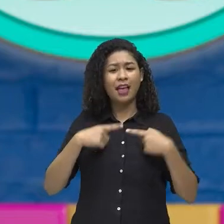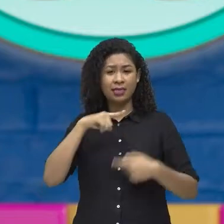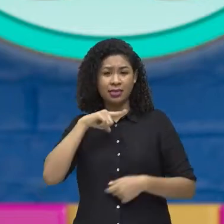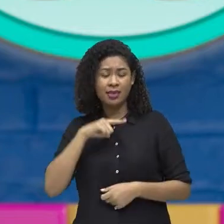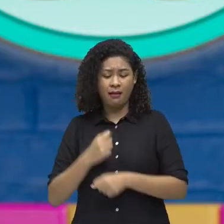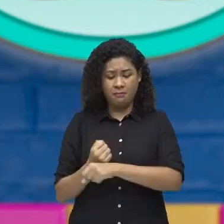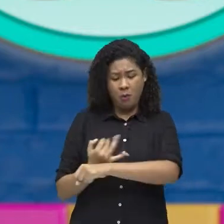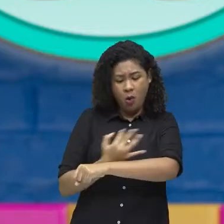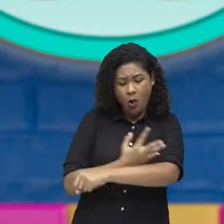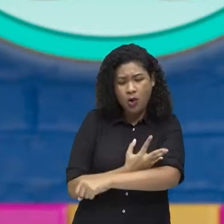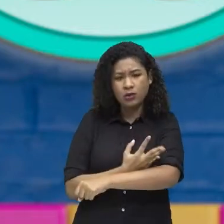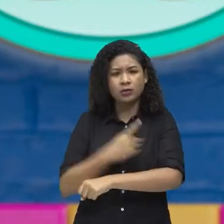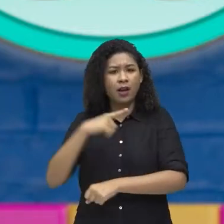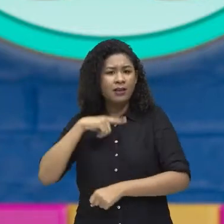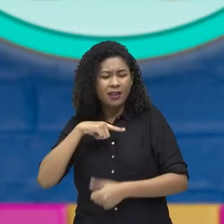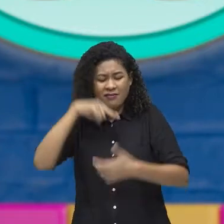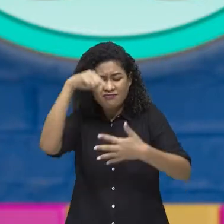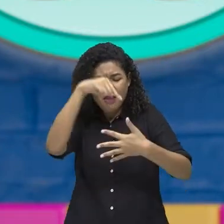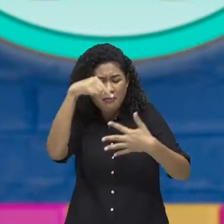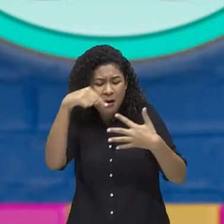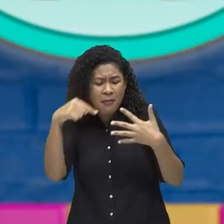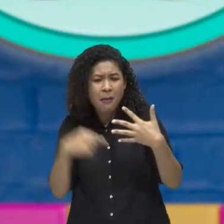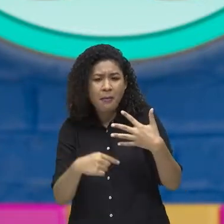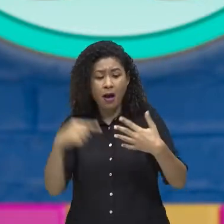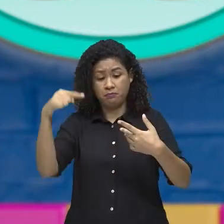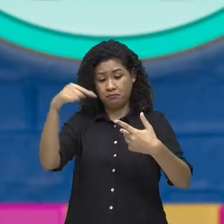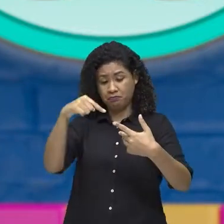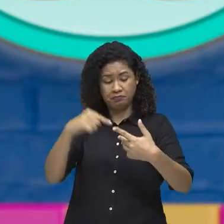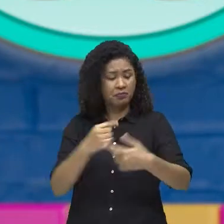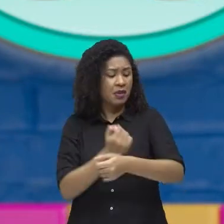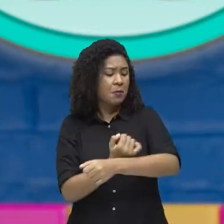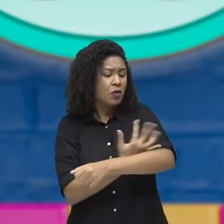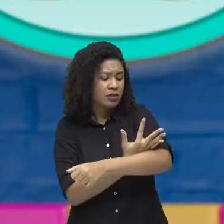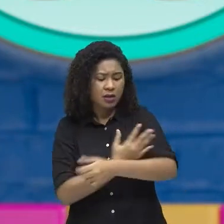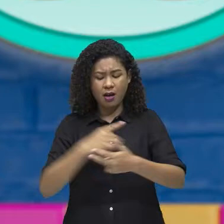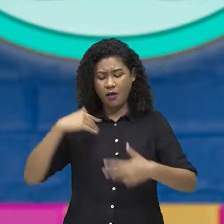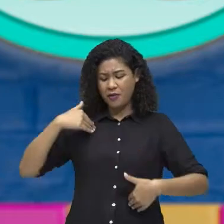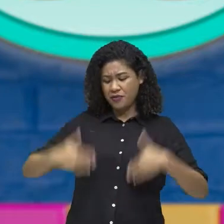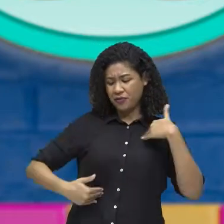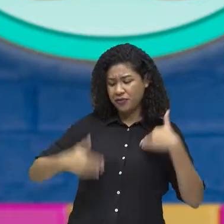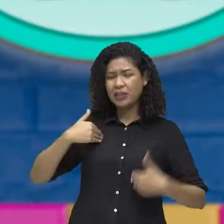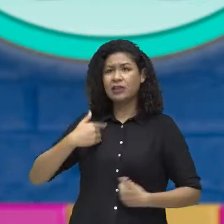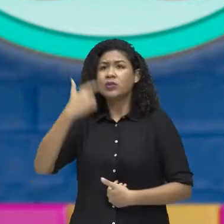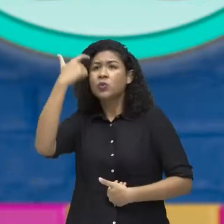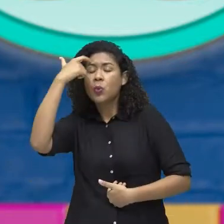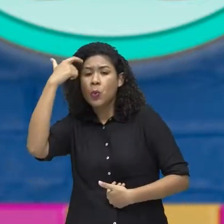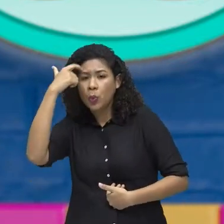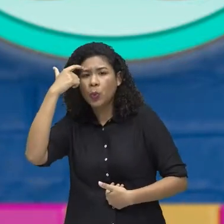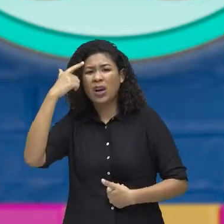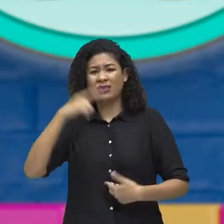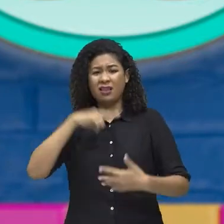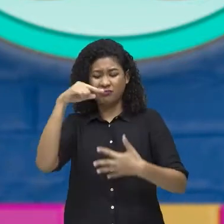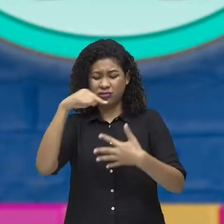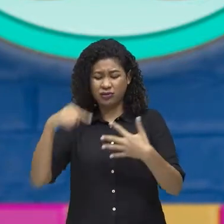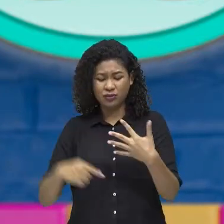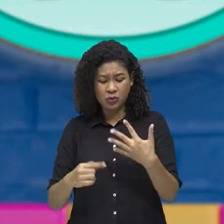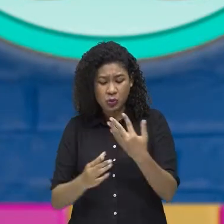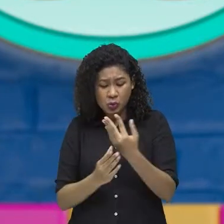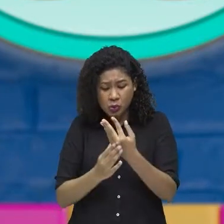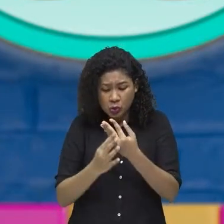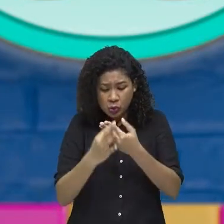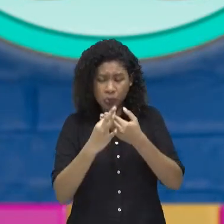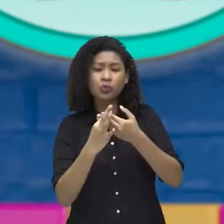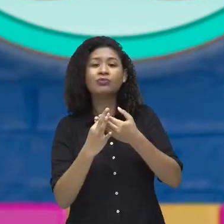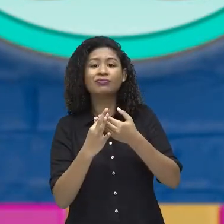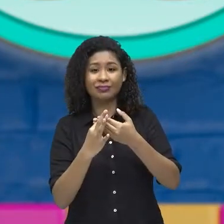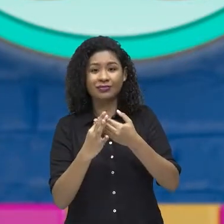emocionais, físicos. Quando a gente consegue fazer com que tudo isso harmonize, a gente consegue ser mais dono de nós mesmos